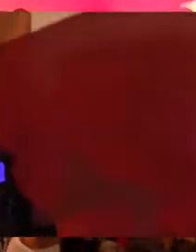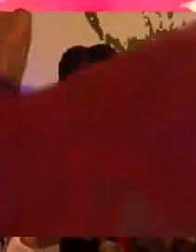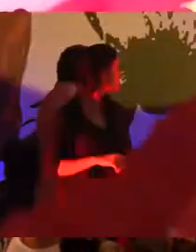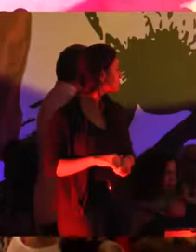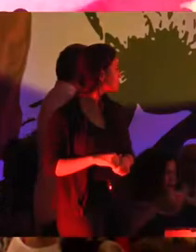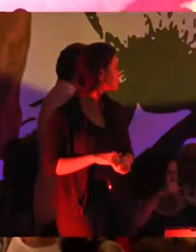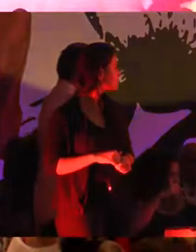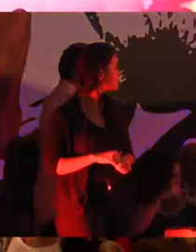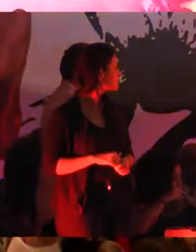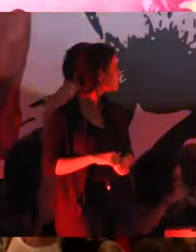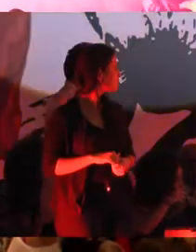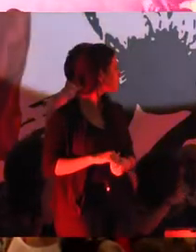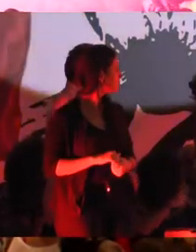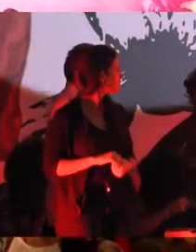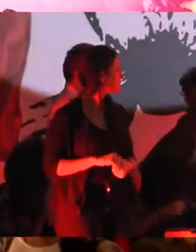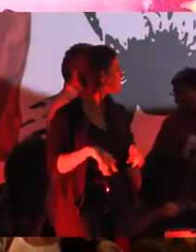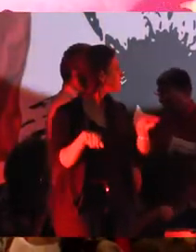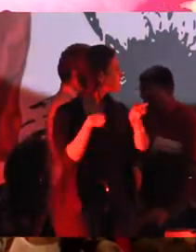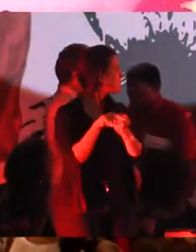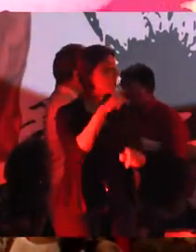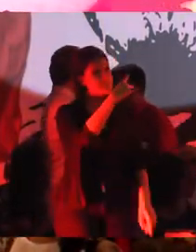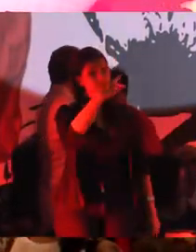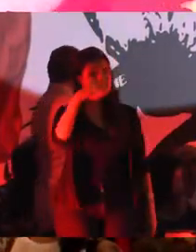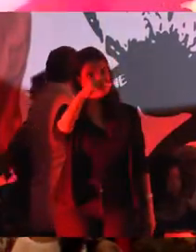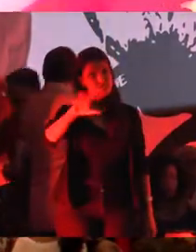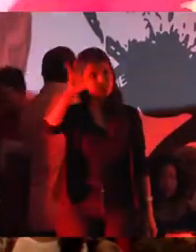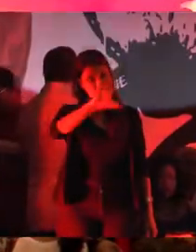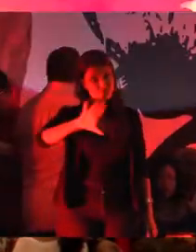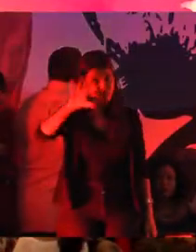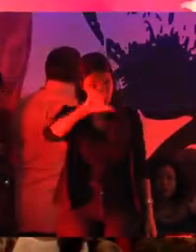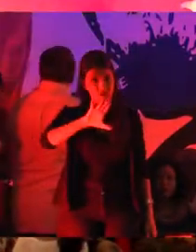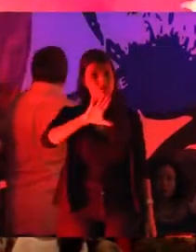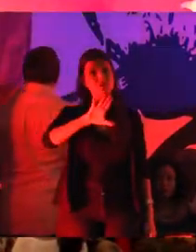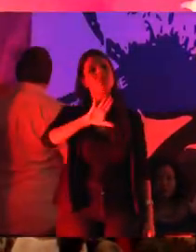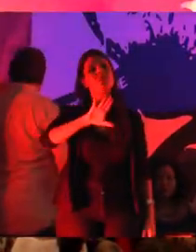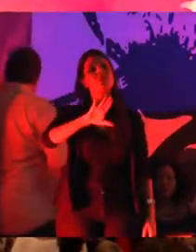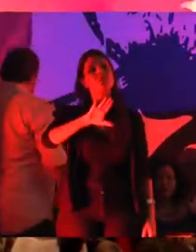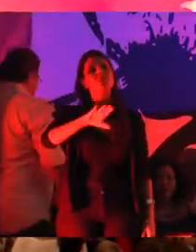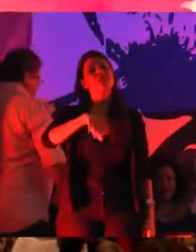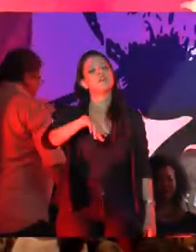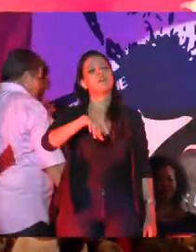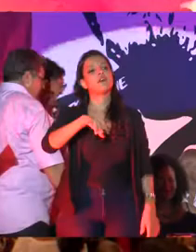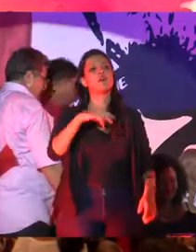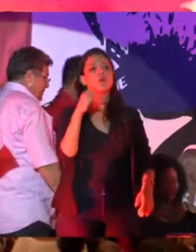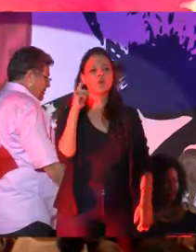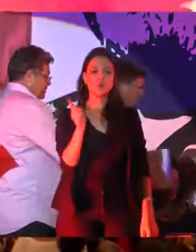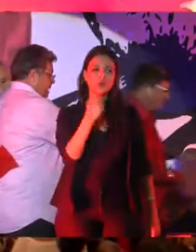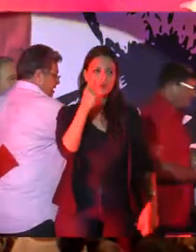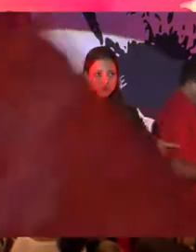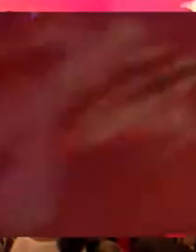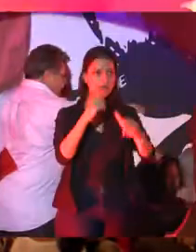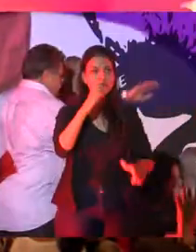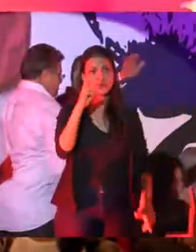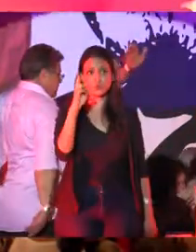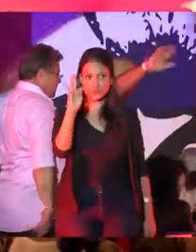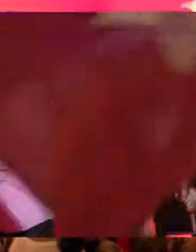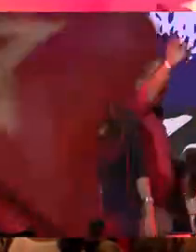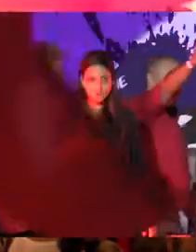Convidar o presidente nacional da Central Única dos Trabalhadores, o companheiro Wagner